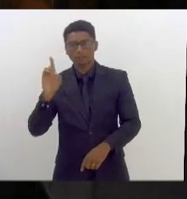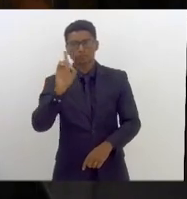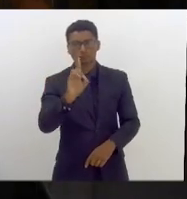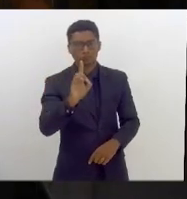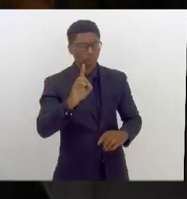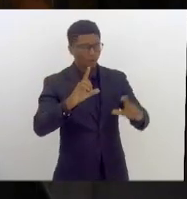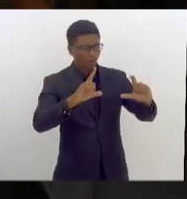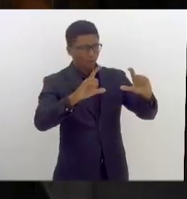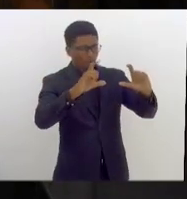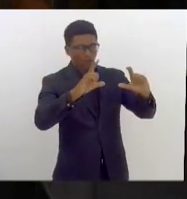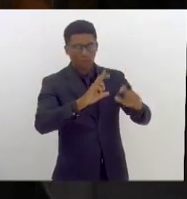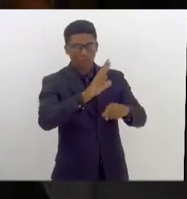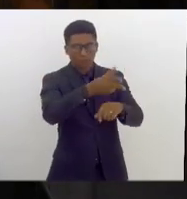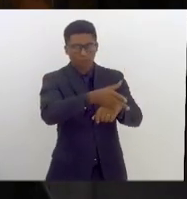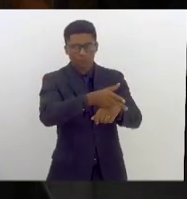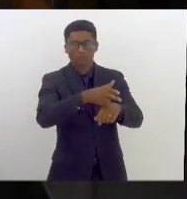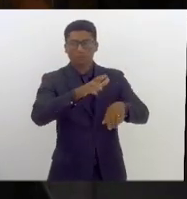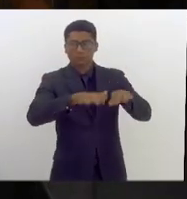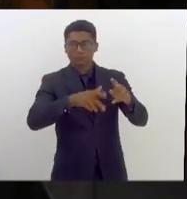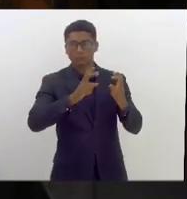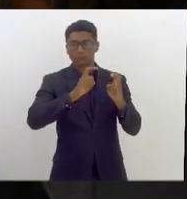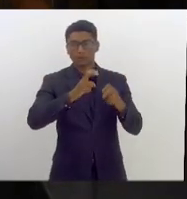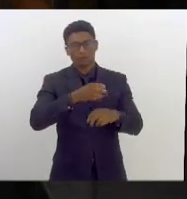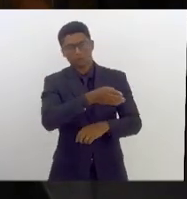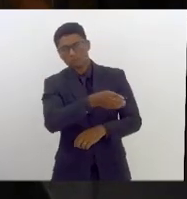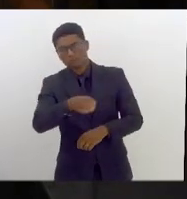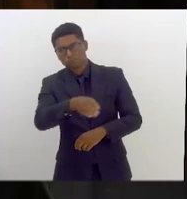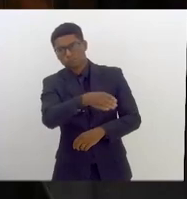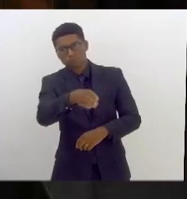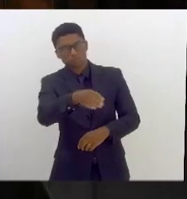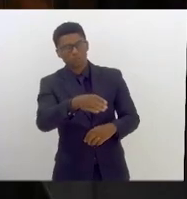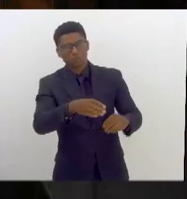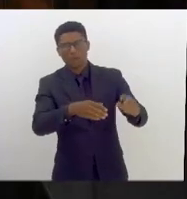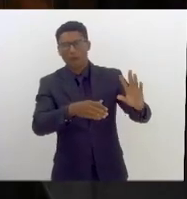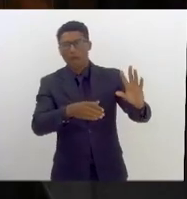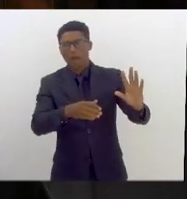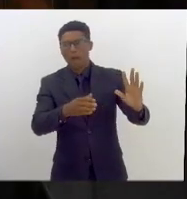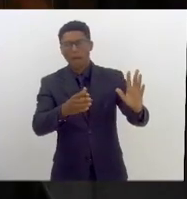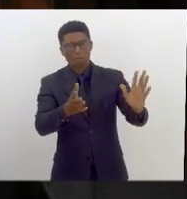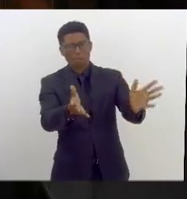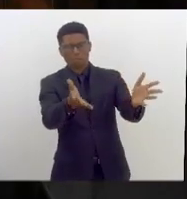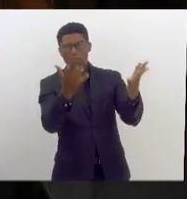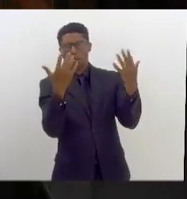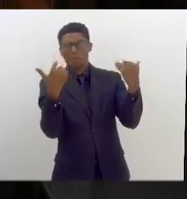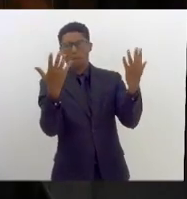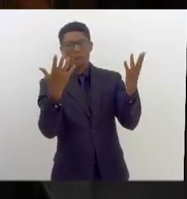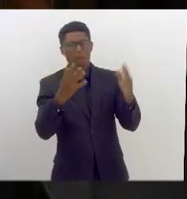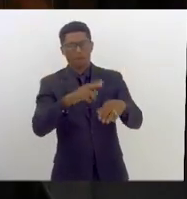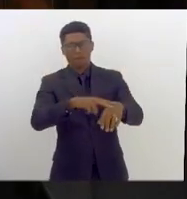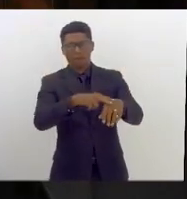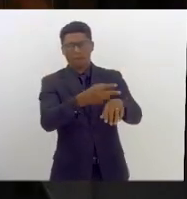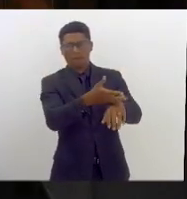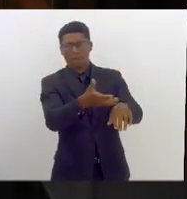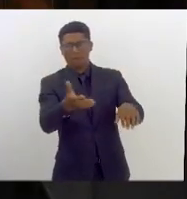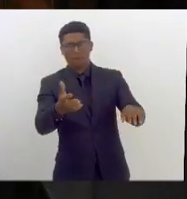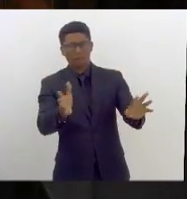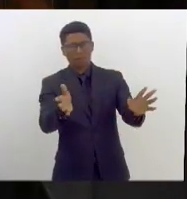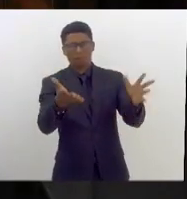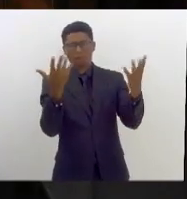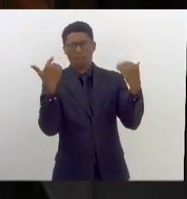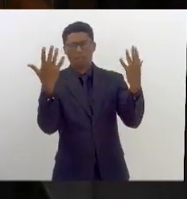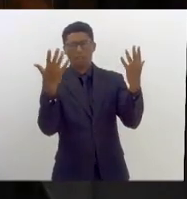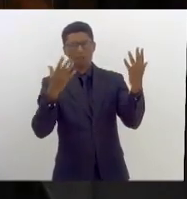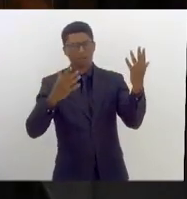trem entrava no matagal. Nunca tinha visto isso nos subúrbios, nem da Baixada, nem